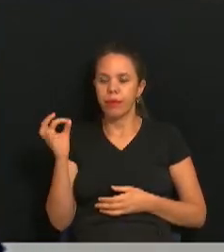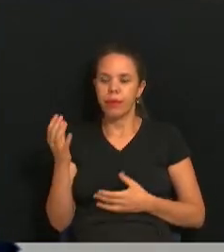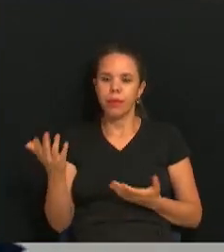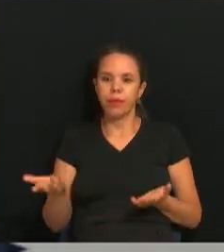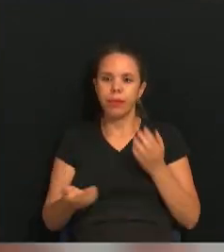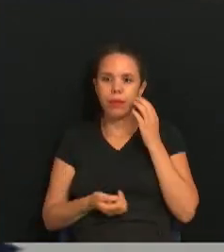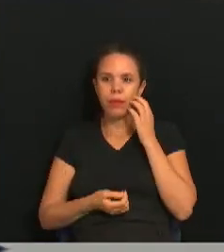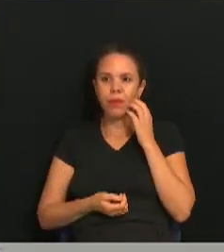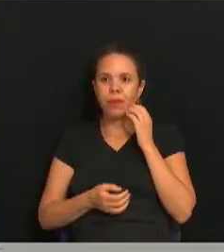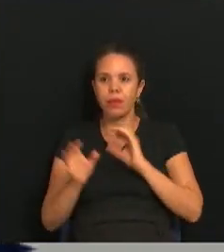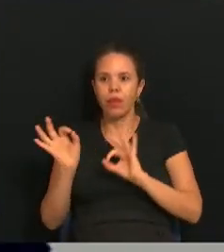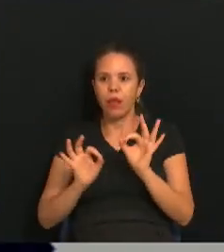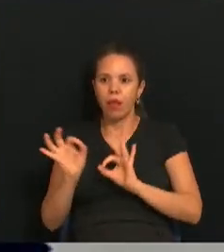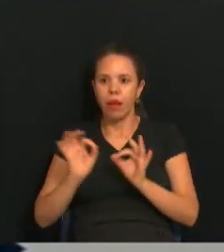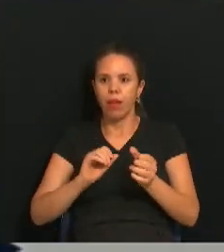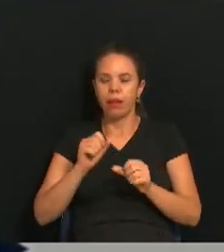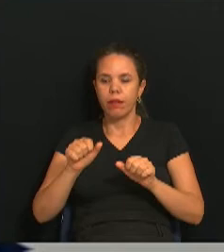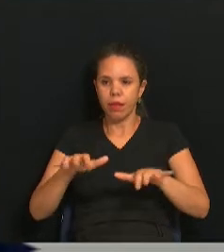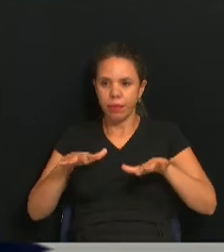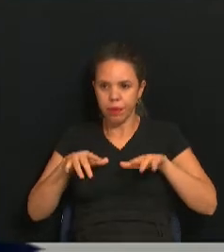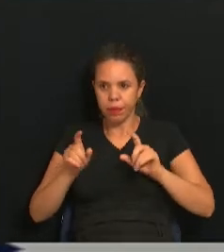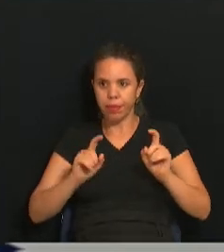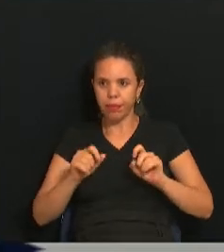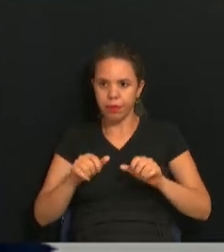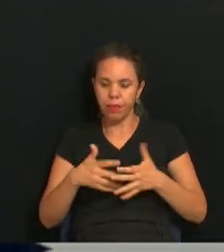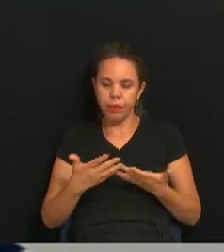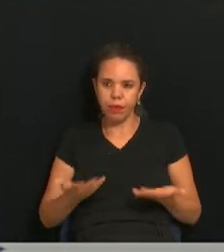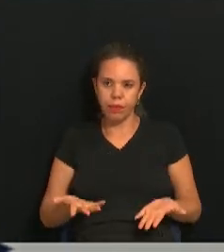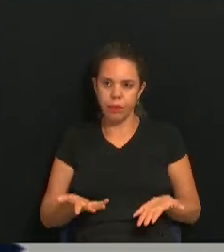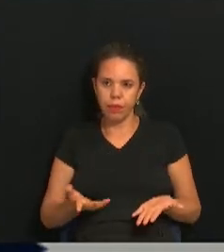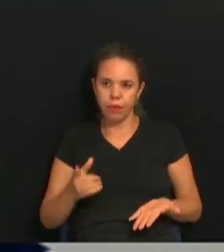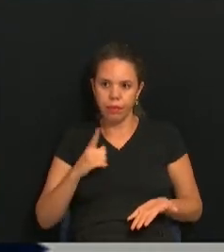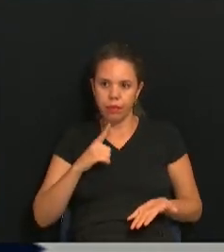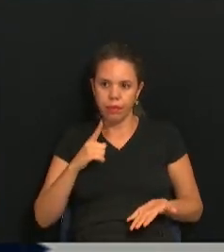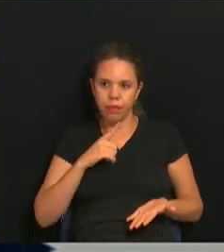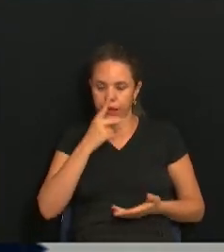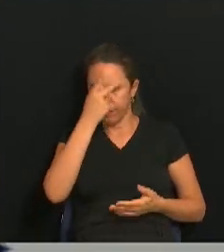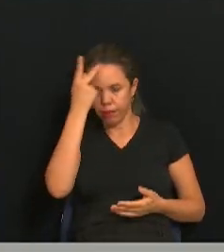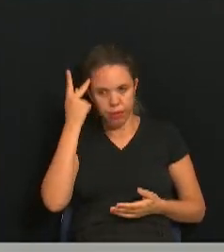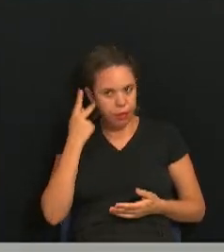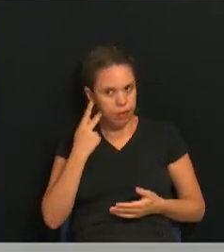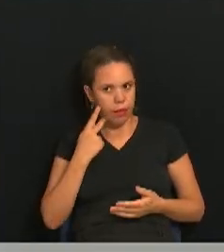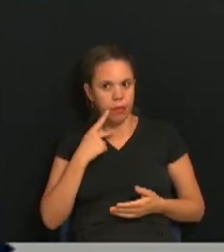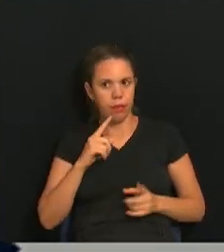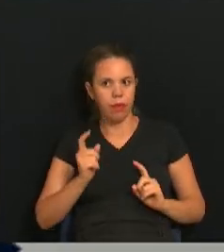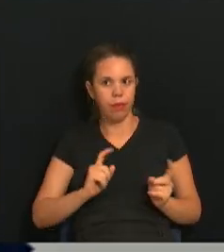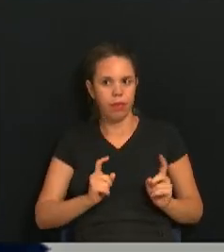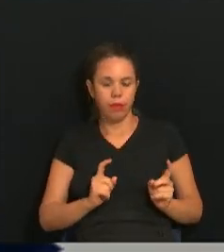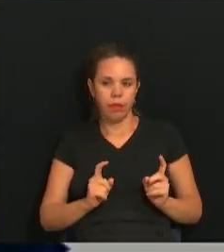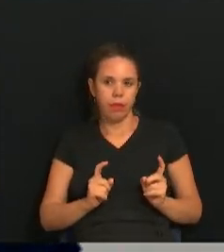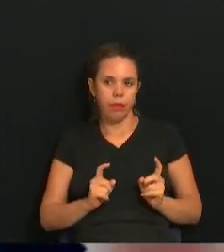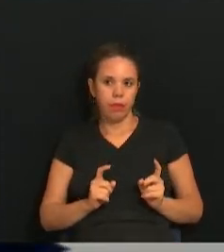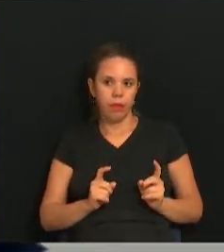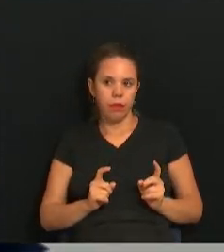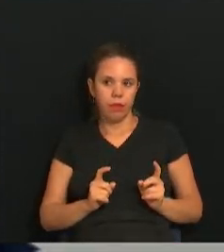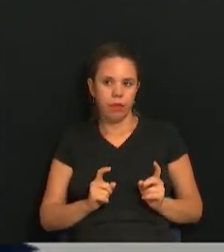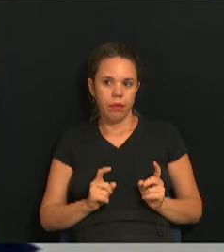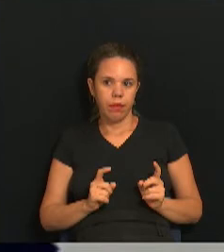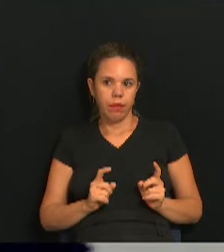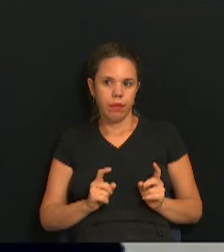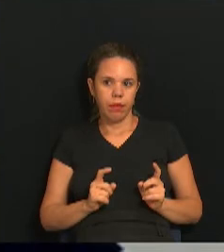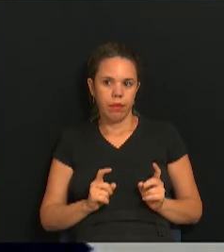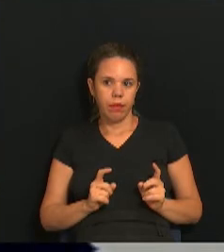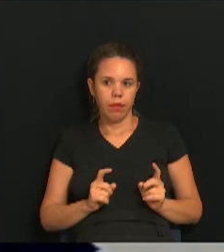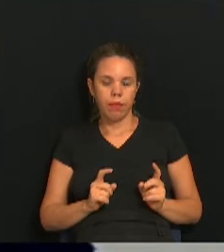Foram feitas algumas audiências públicas, enfim, teve aí pessoal envolvido do ramo